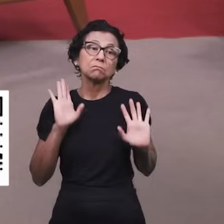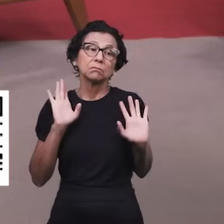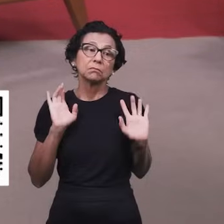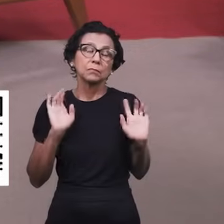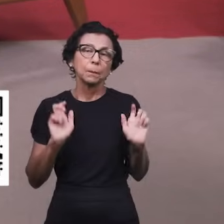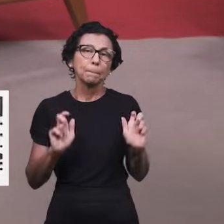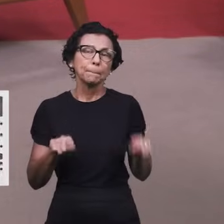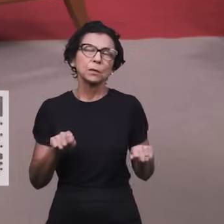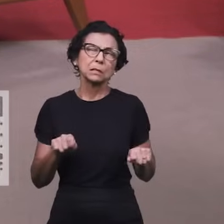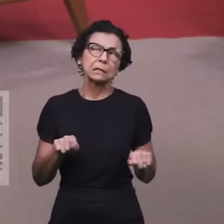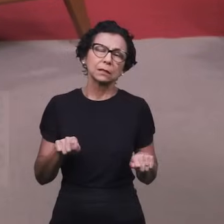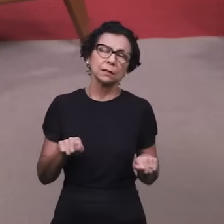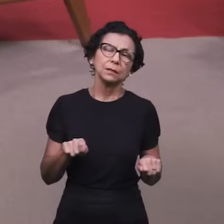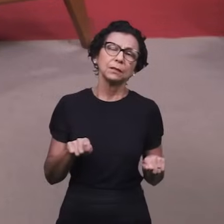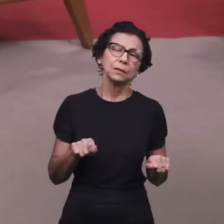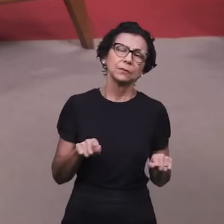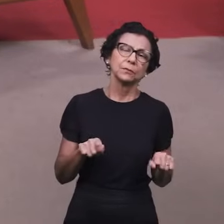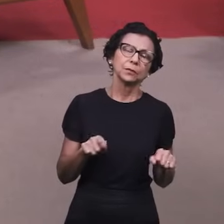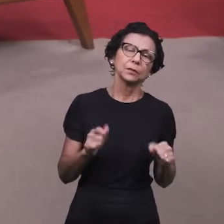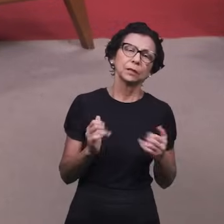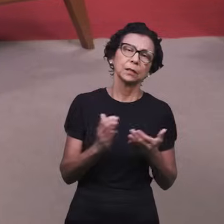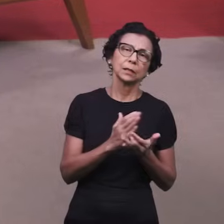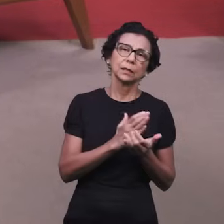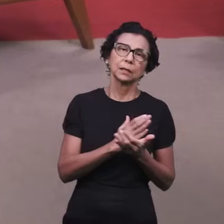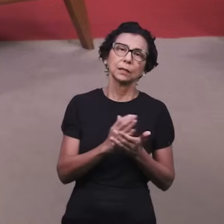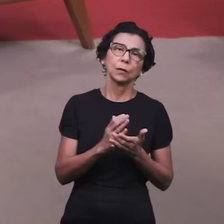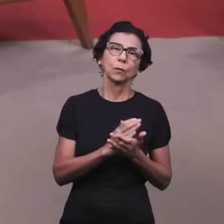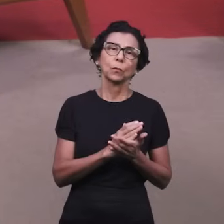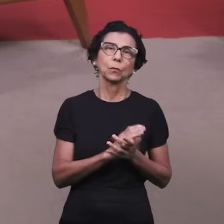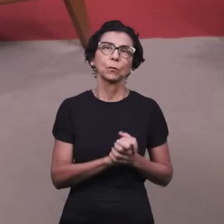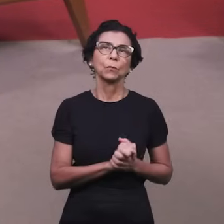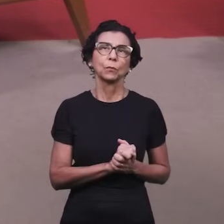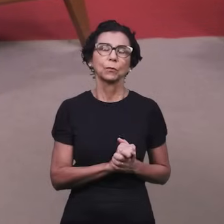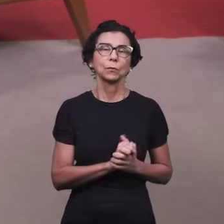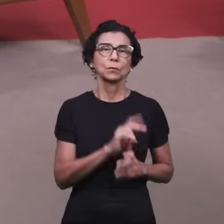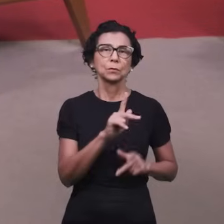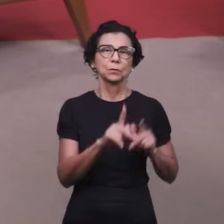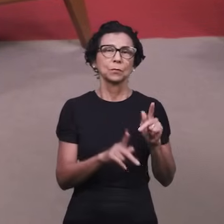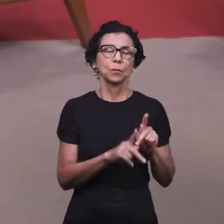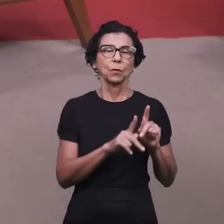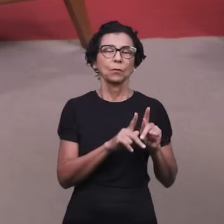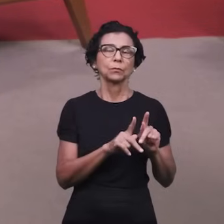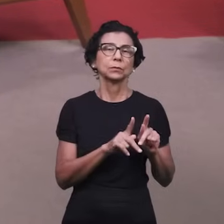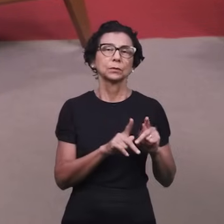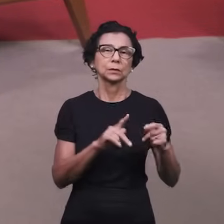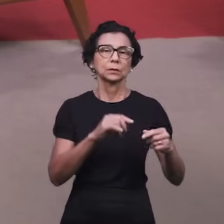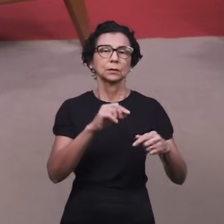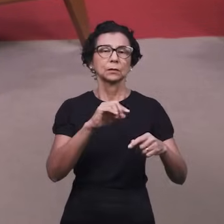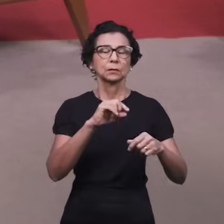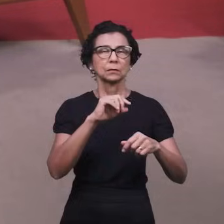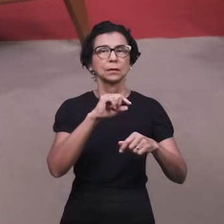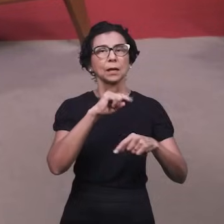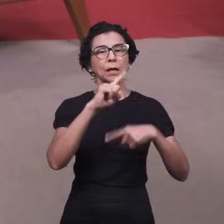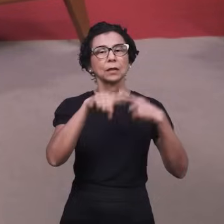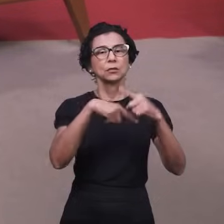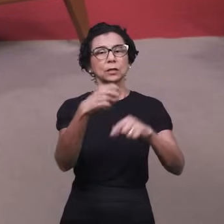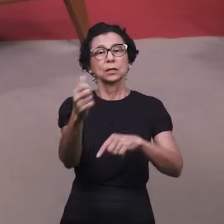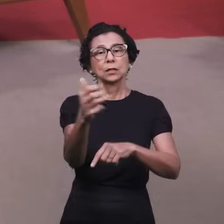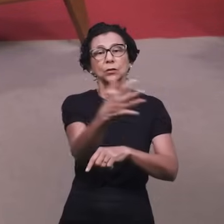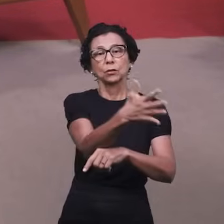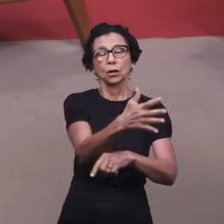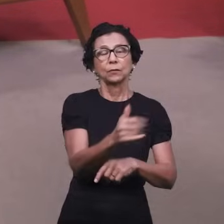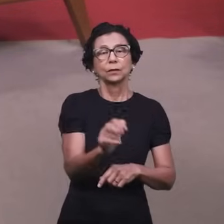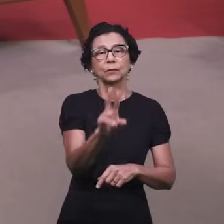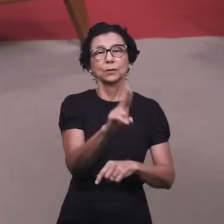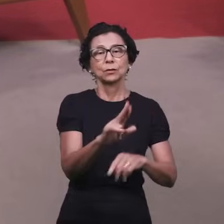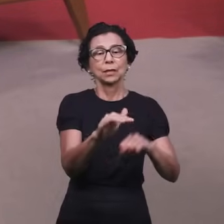possível que alguns tenham entrado na terra com as vestes e os sapatos dos pais, porque não envelheceram, entendeu? Não